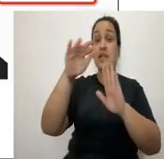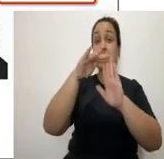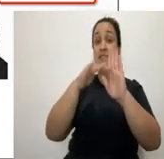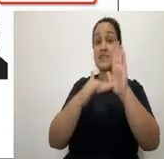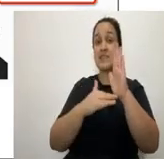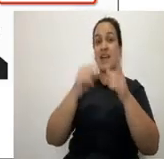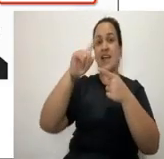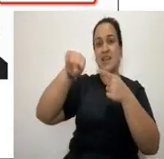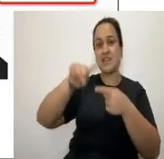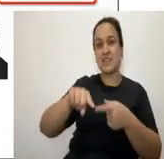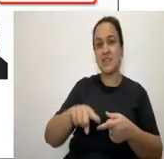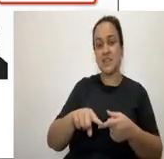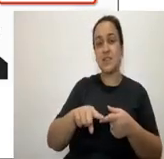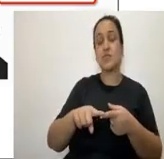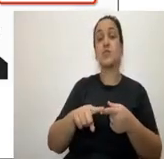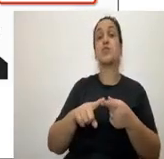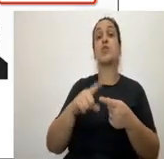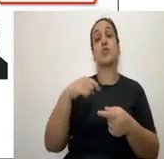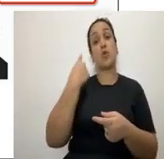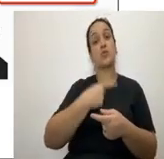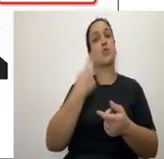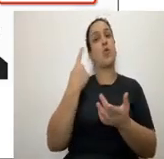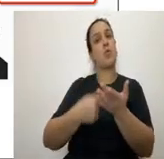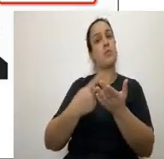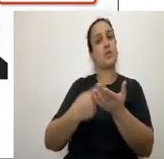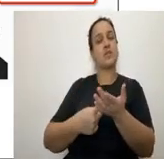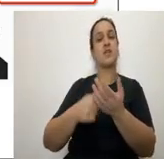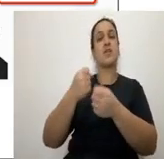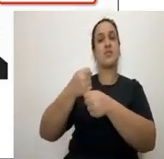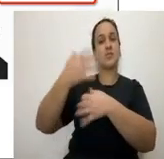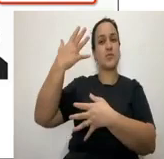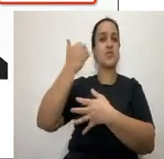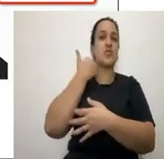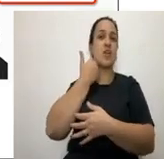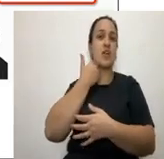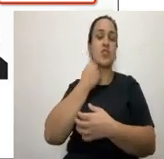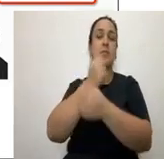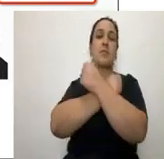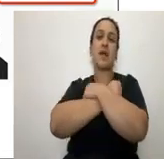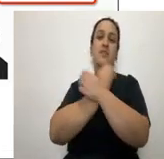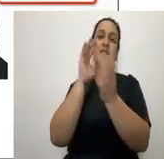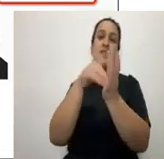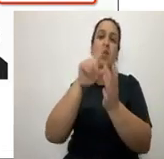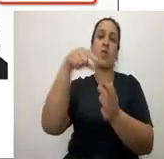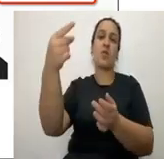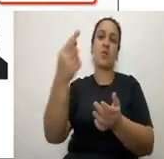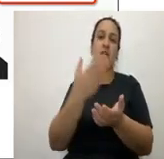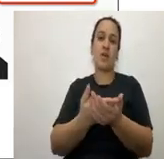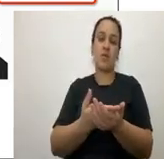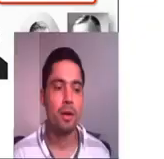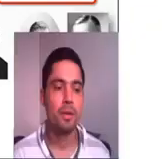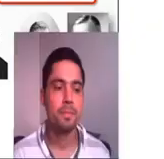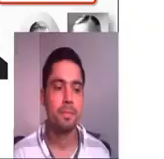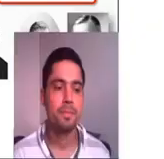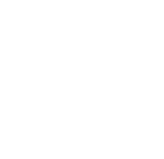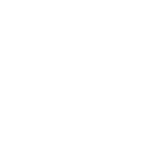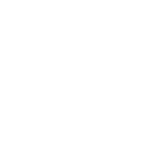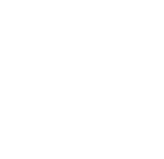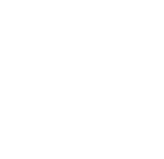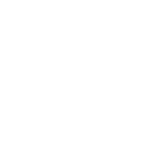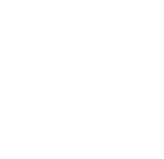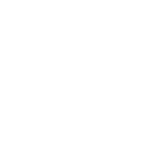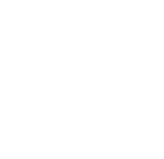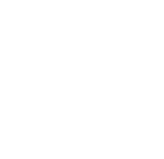uma lista de exercícios. E qualquer dúvida é só a gente combinar no chat. Um forte abraço e até a próxima aula.